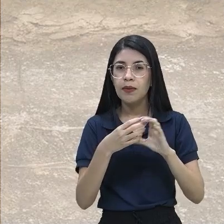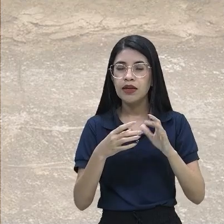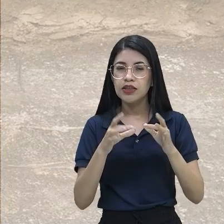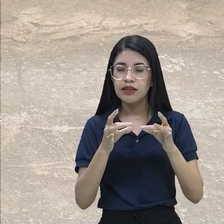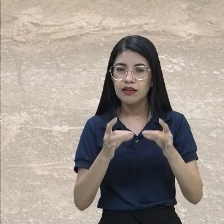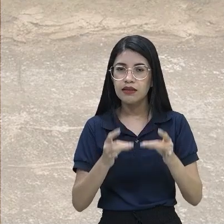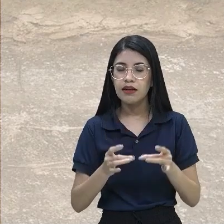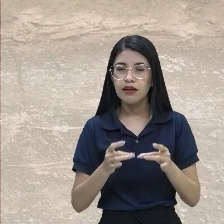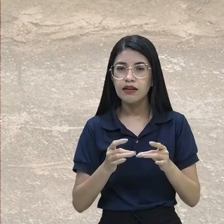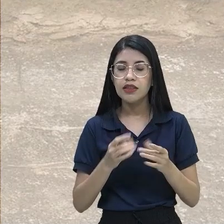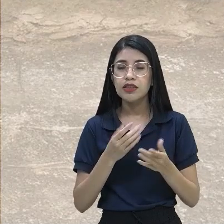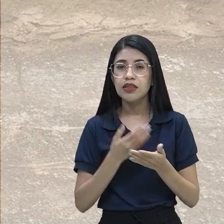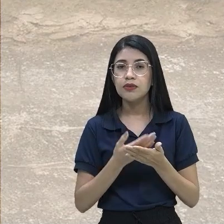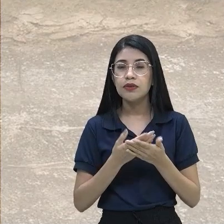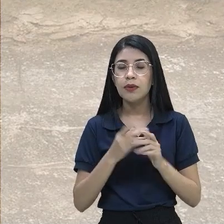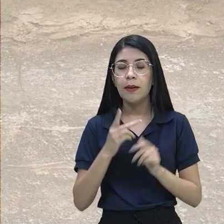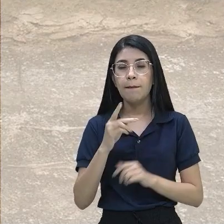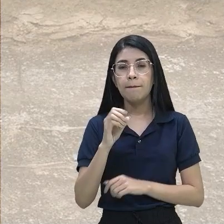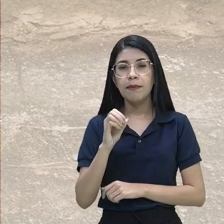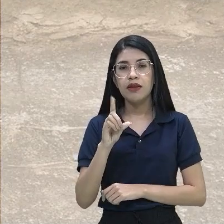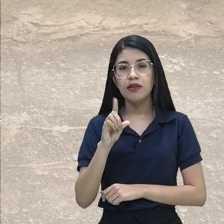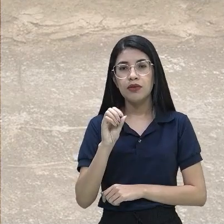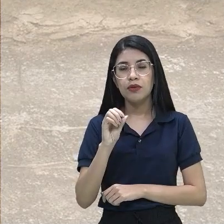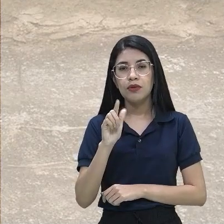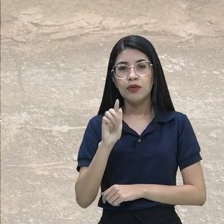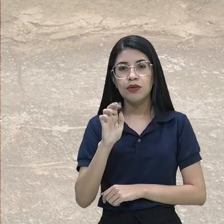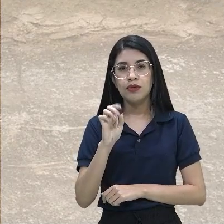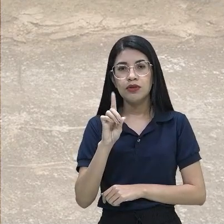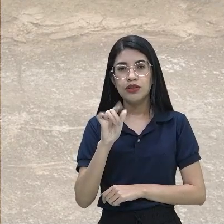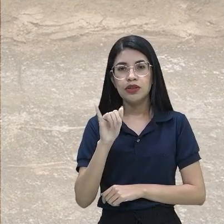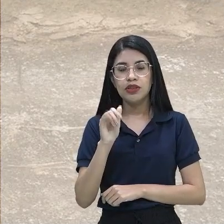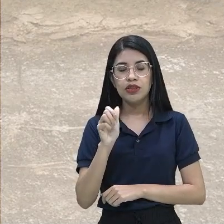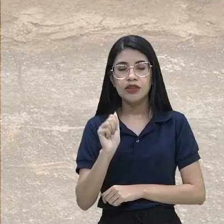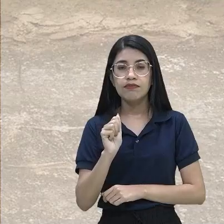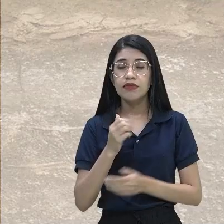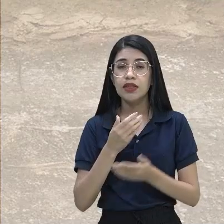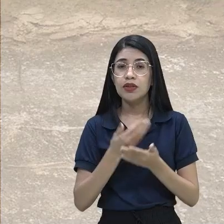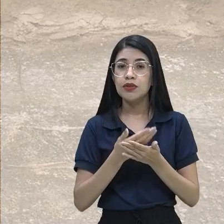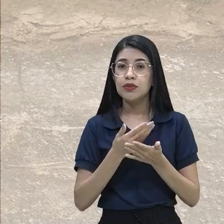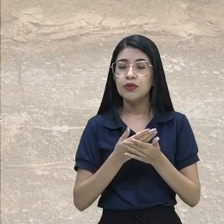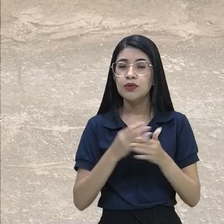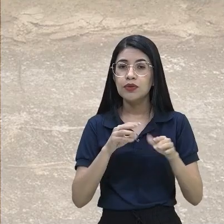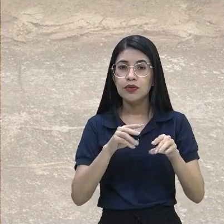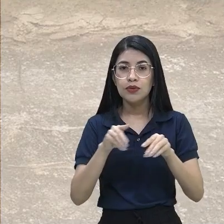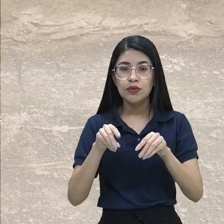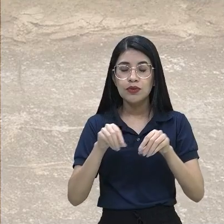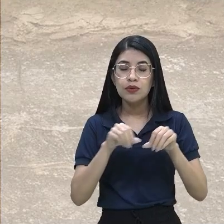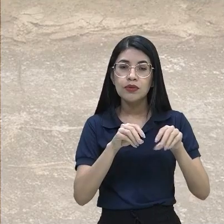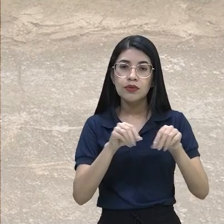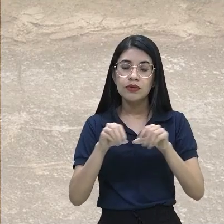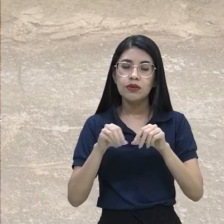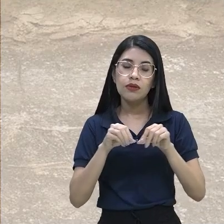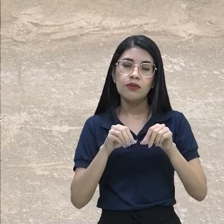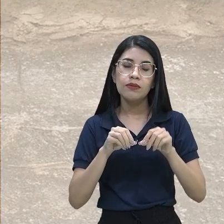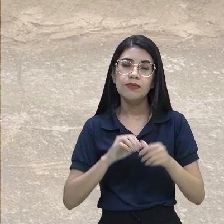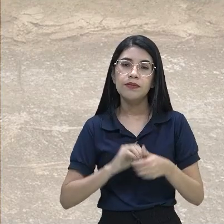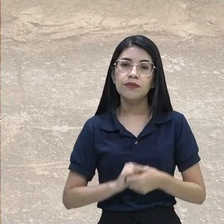quê? Pedologia, tá? Então, quando a gente estuda solo, nós estamos